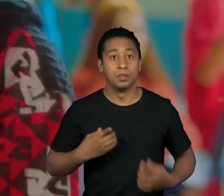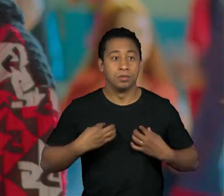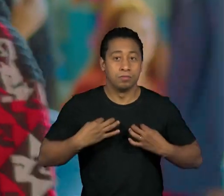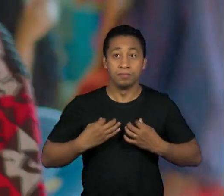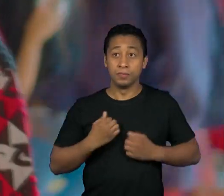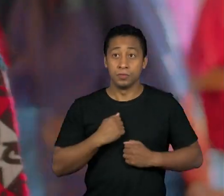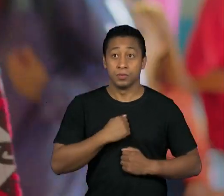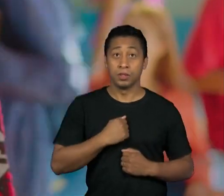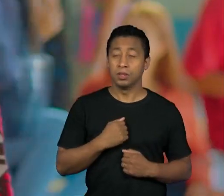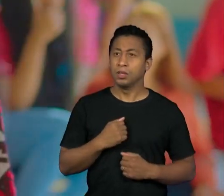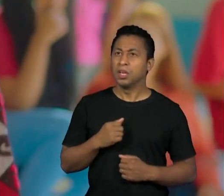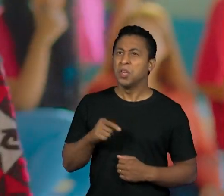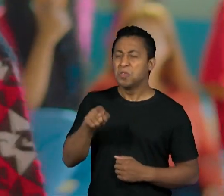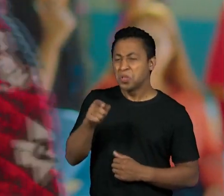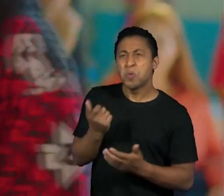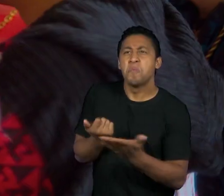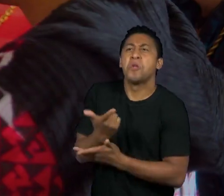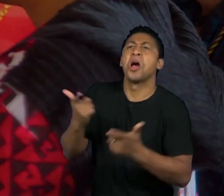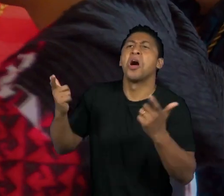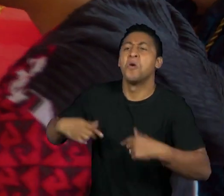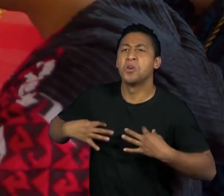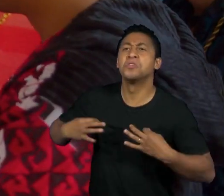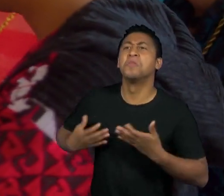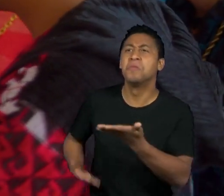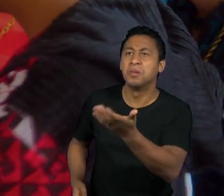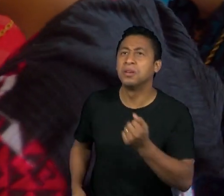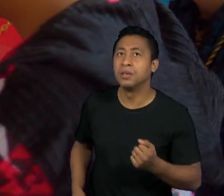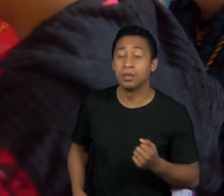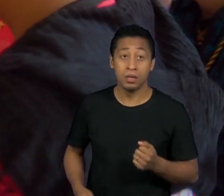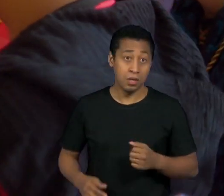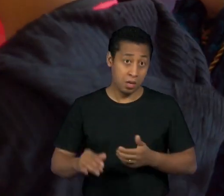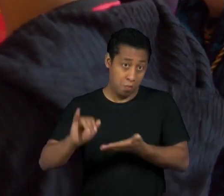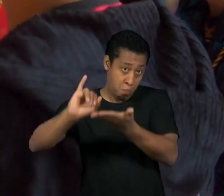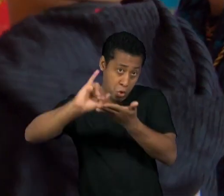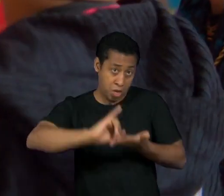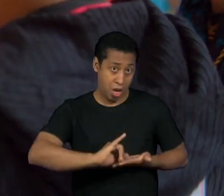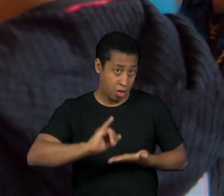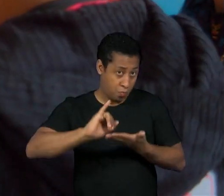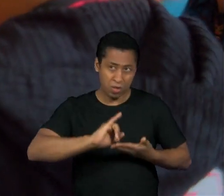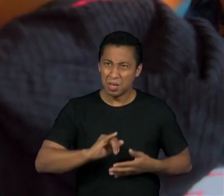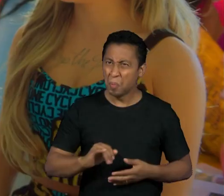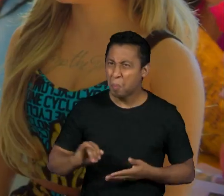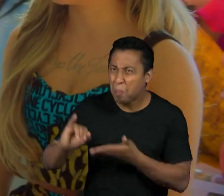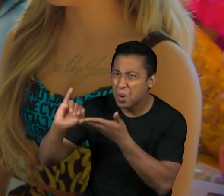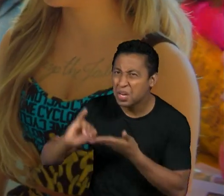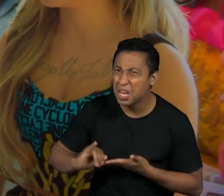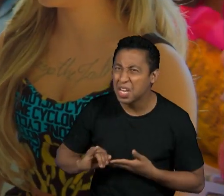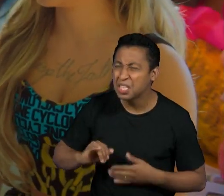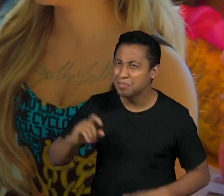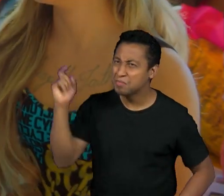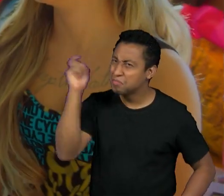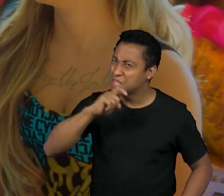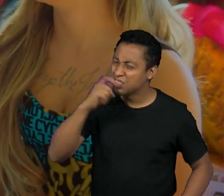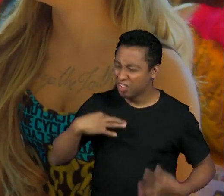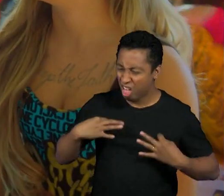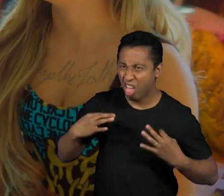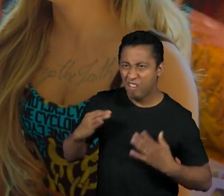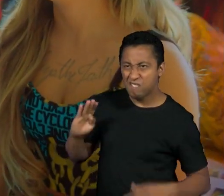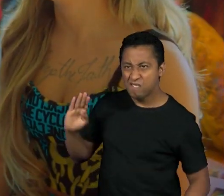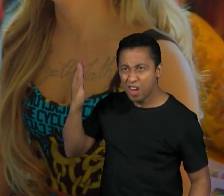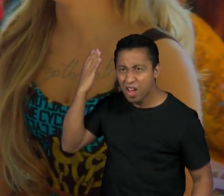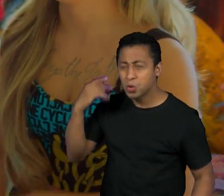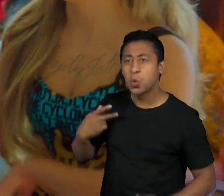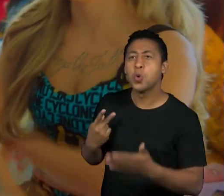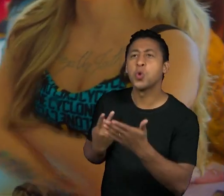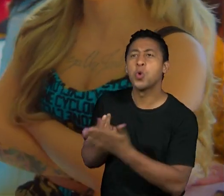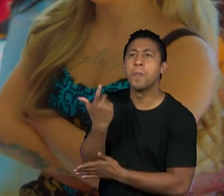Onde você arrumou esse kit, meu parceiro? Importado. Da kitesfalsos.com? Importado aonde? Você quer enganar quem com essa lagartixa lá do